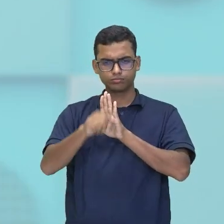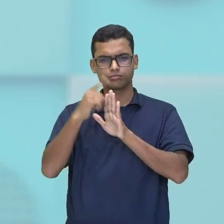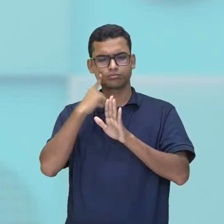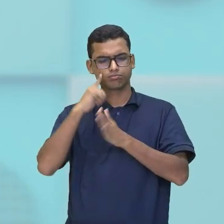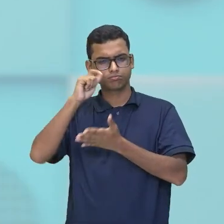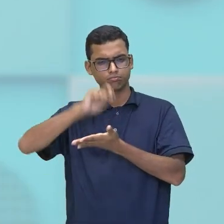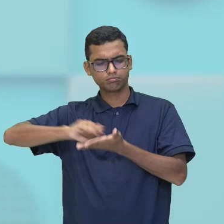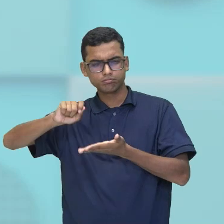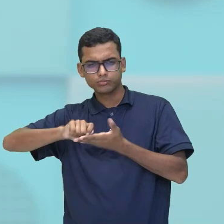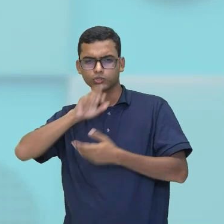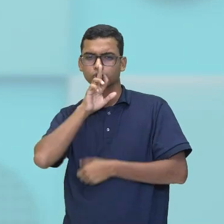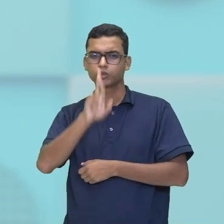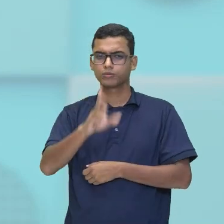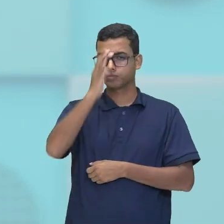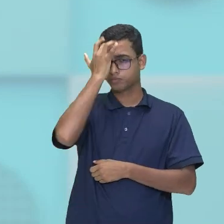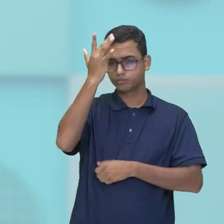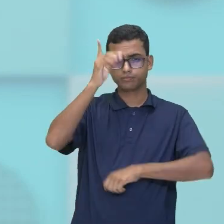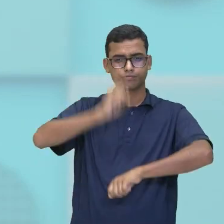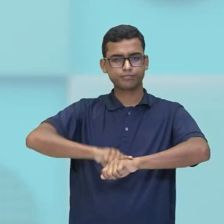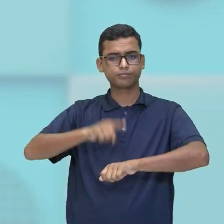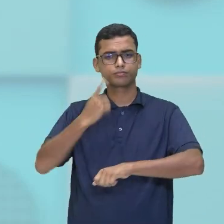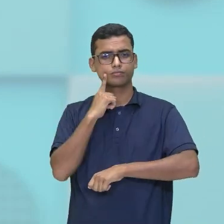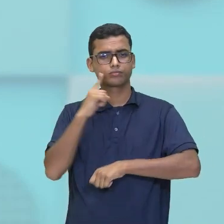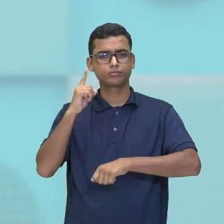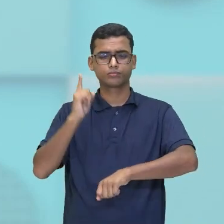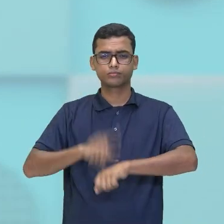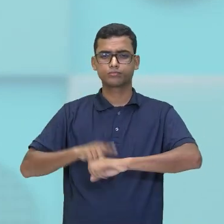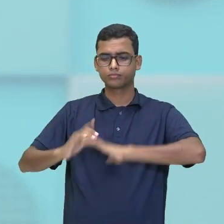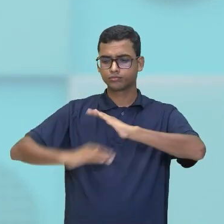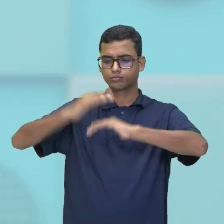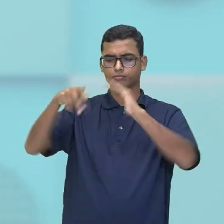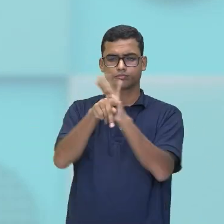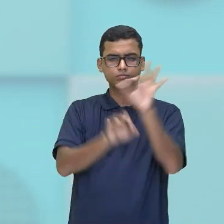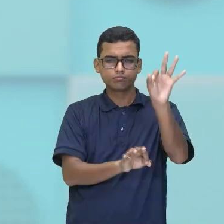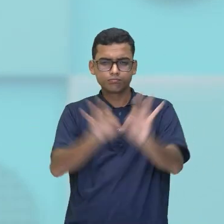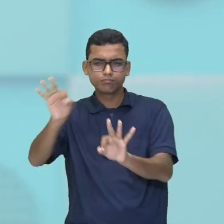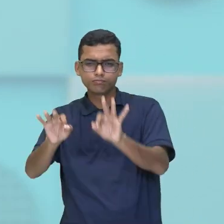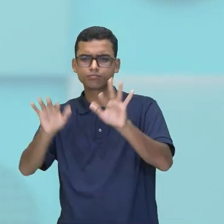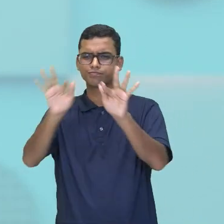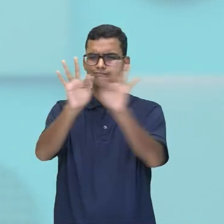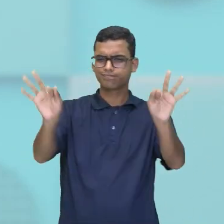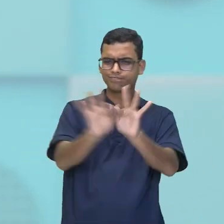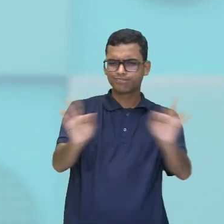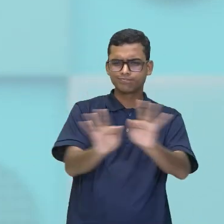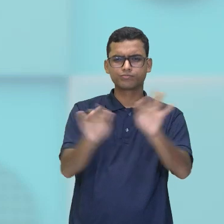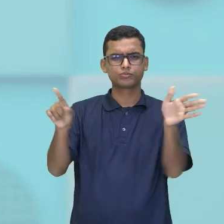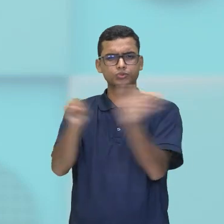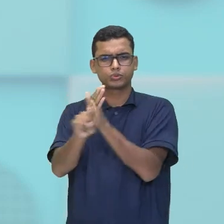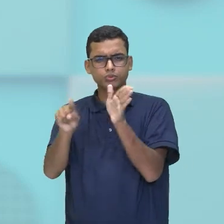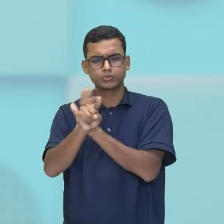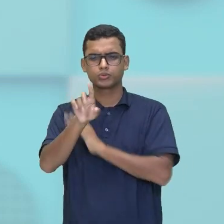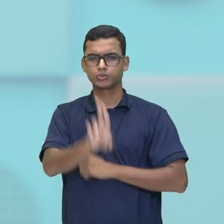que facilita bastante na hora de você construir, formar frases, perguntas usando o